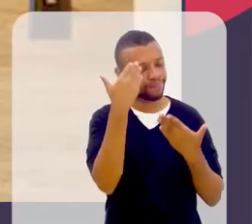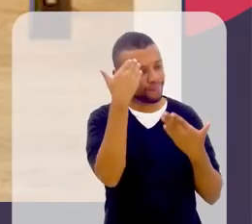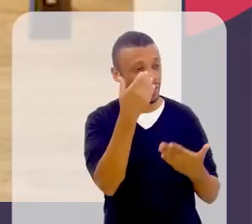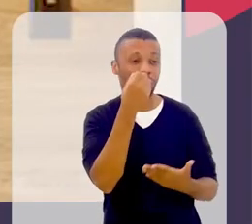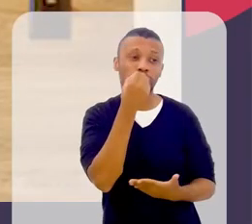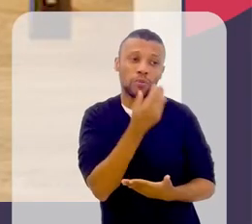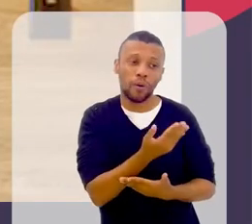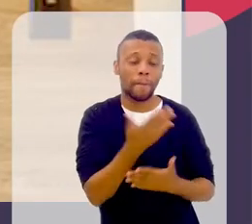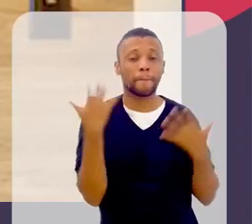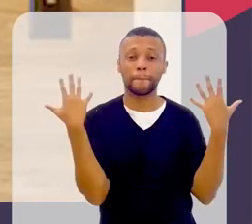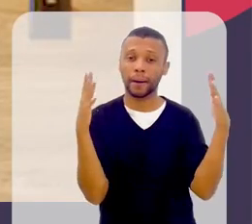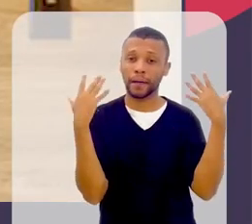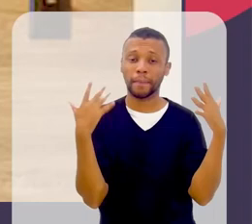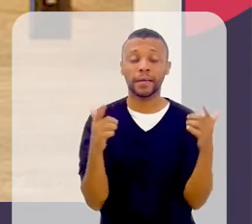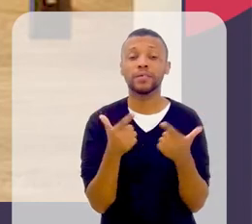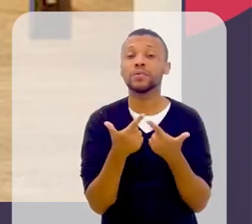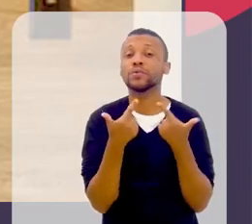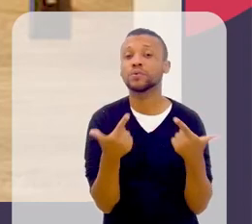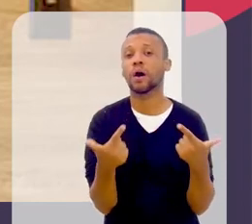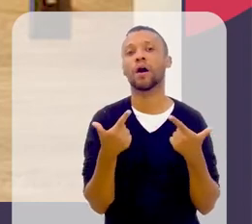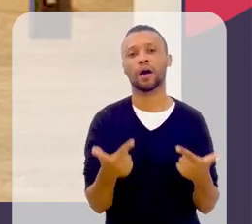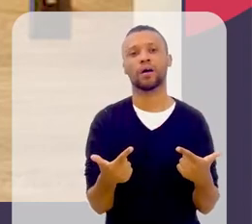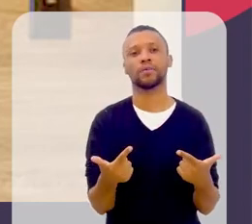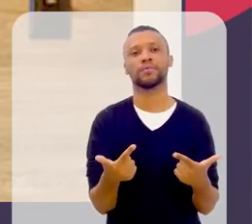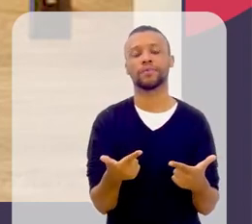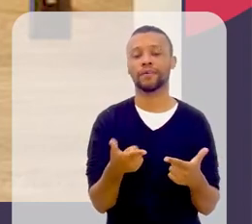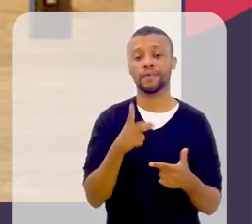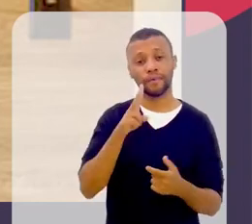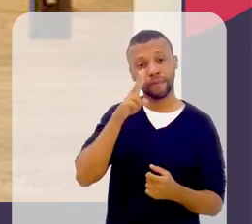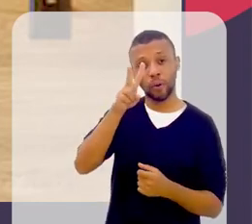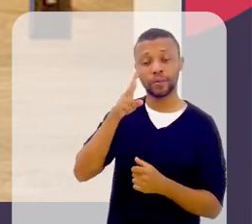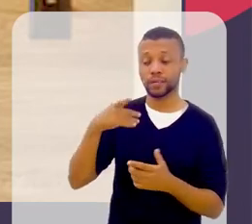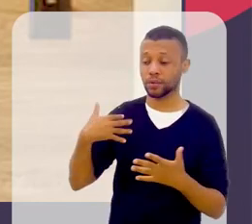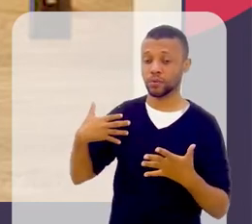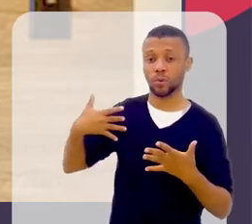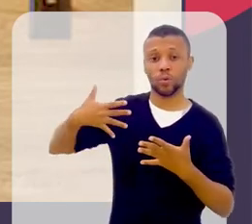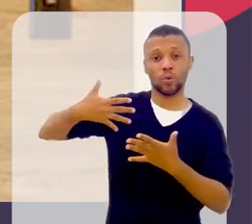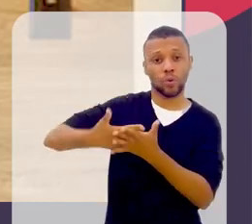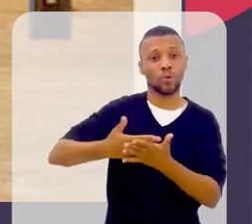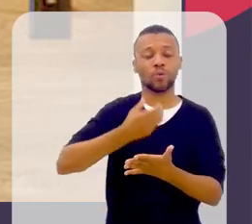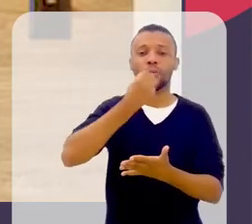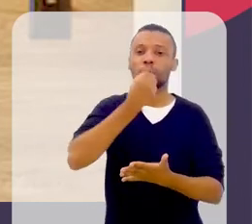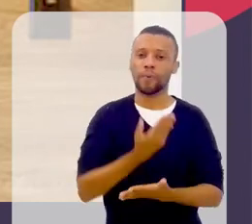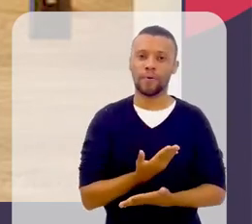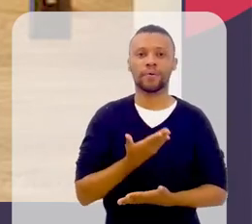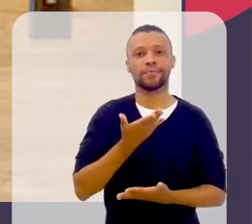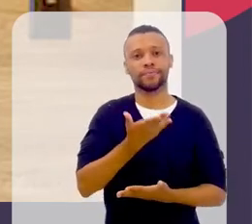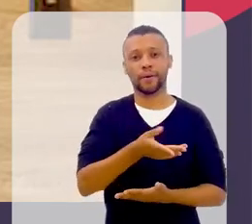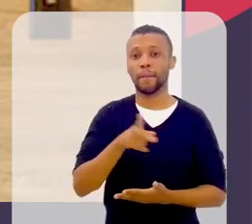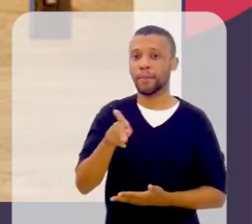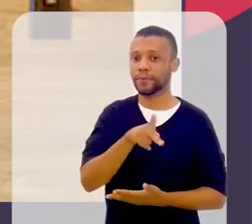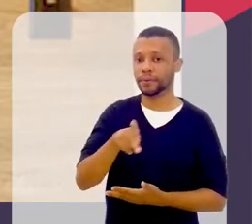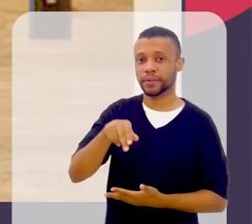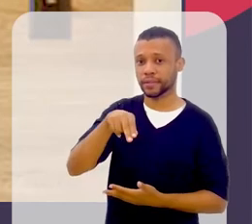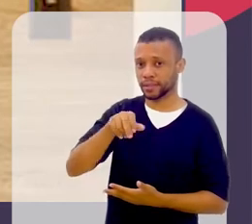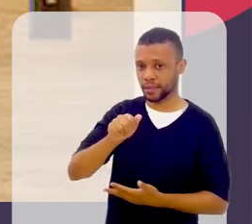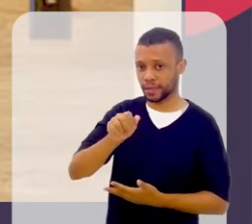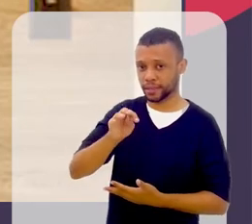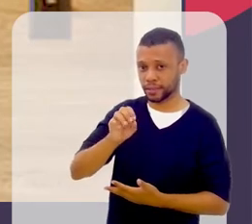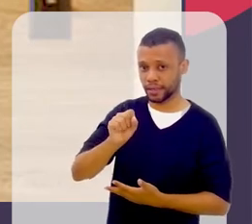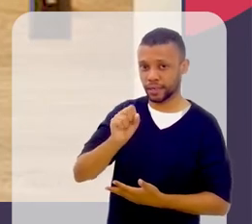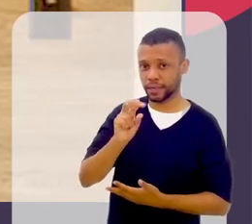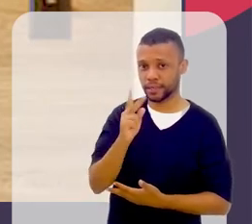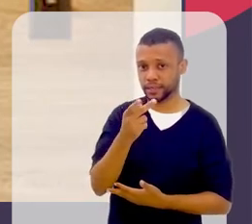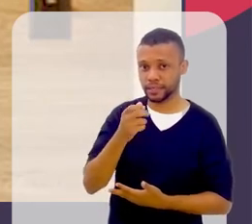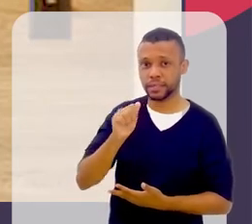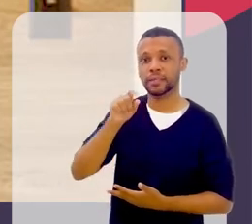Que bom. Yasmin, parabéns para você, muita sorte aí, força na tua trajetória, tudo de bom.